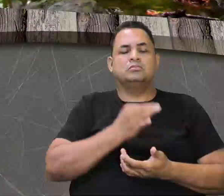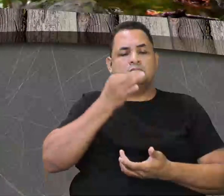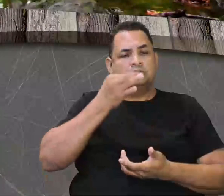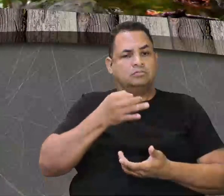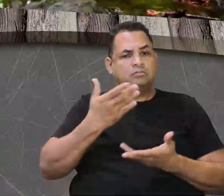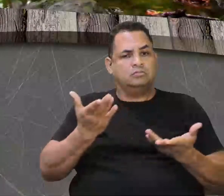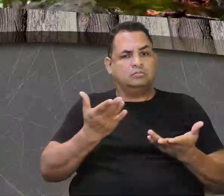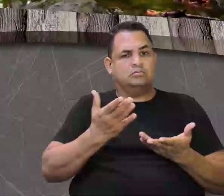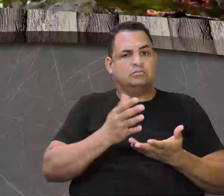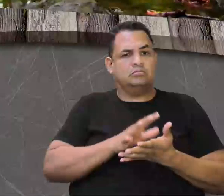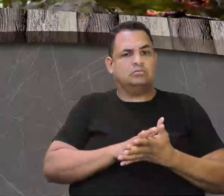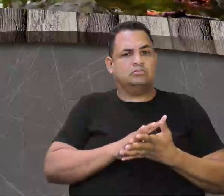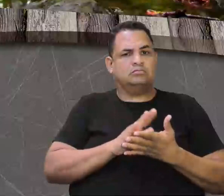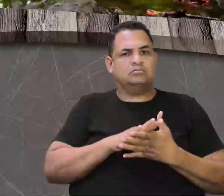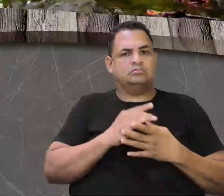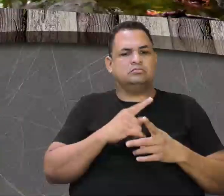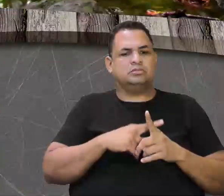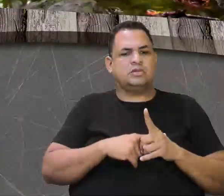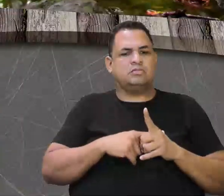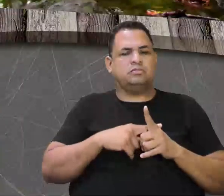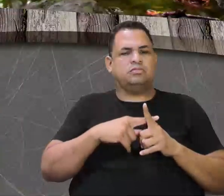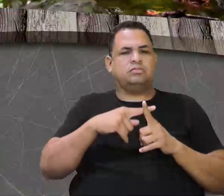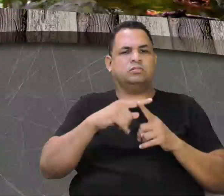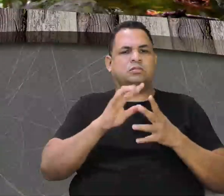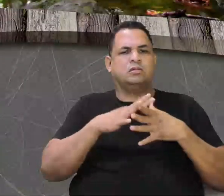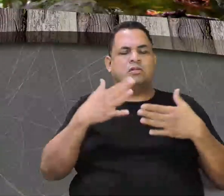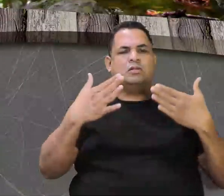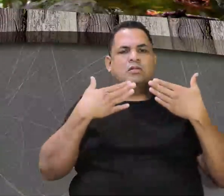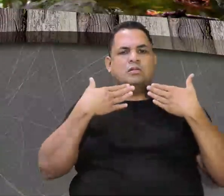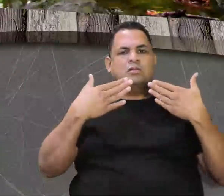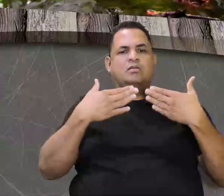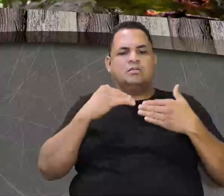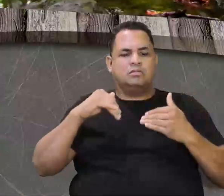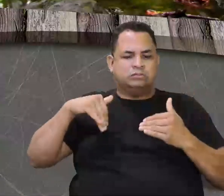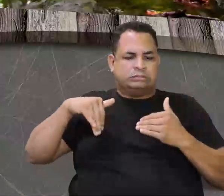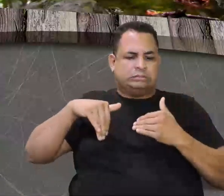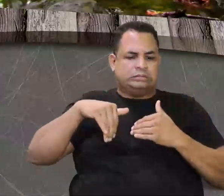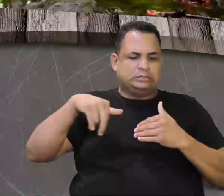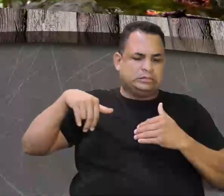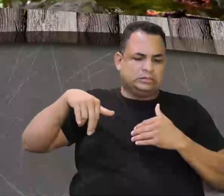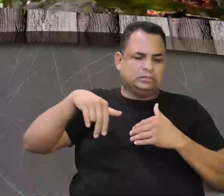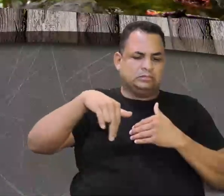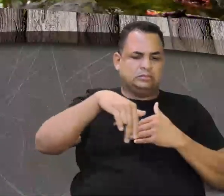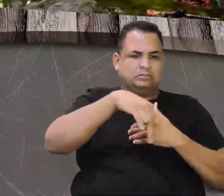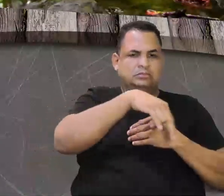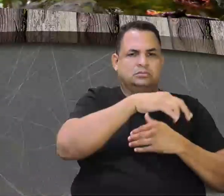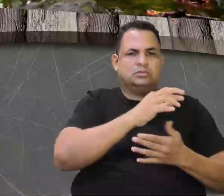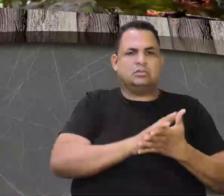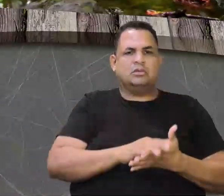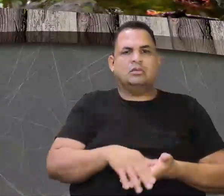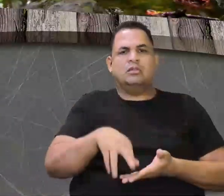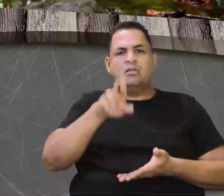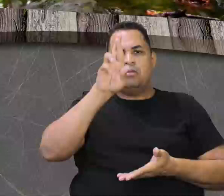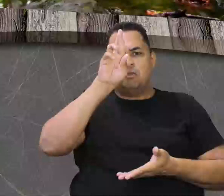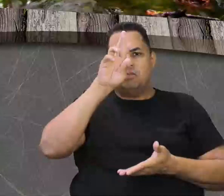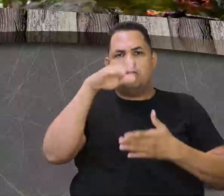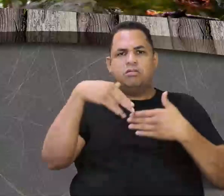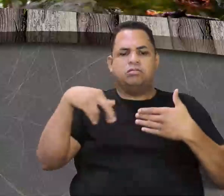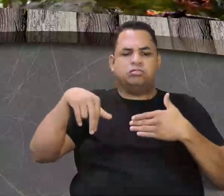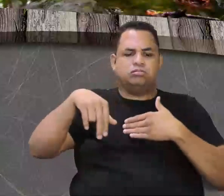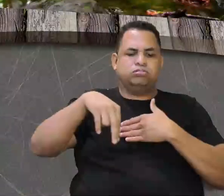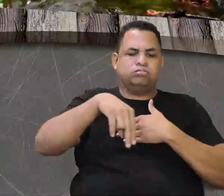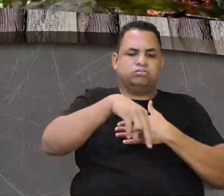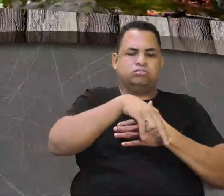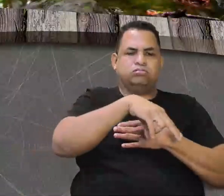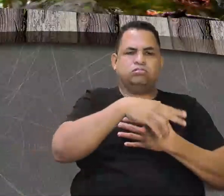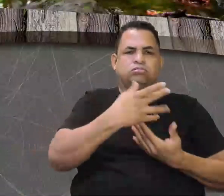Certo? Então, ele vai aumentar. Você andando na calçada, um calçadão assim, em pleno meio-dia, sobe aquele mormaço, parece que você vai cozinhar